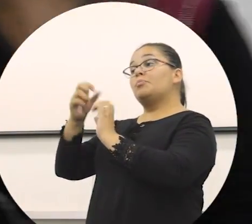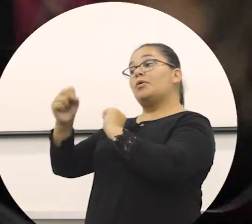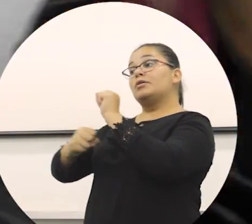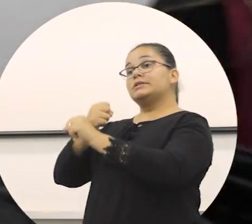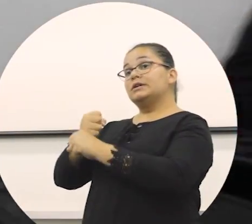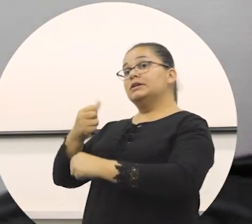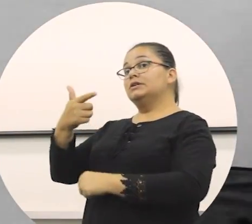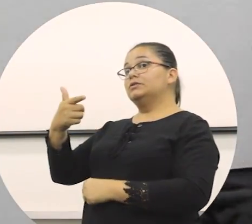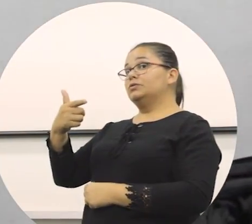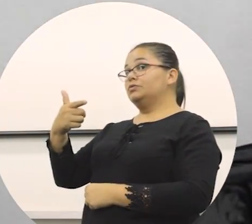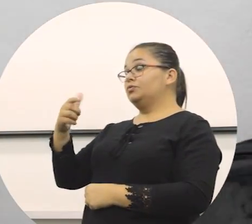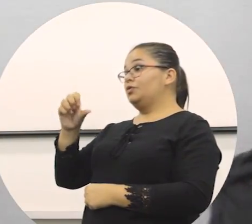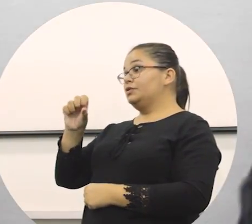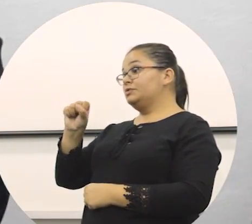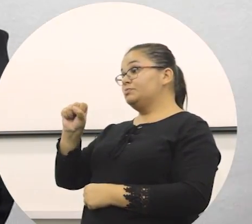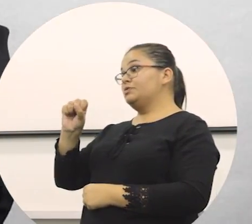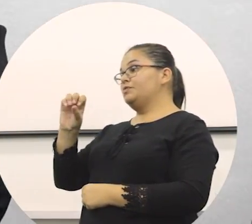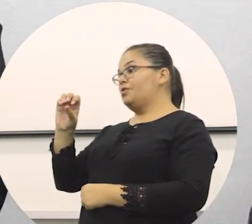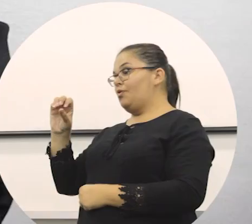Não é equivocada.